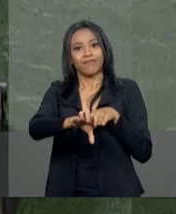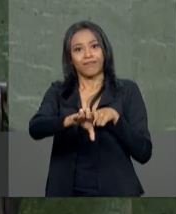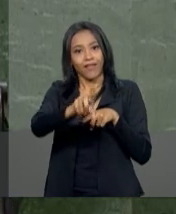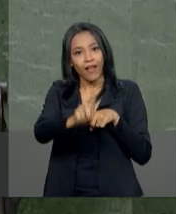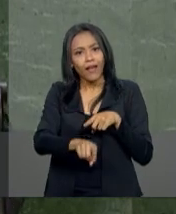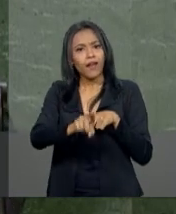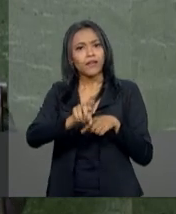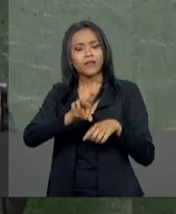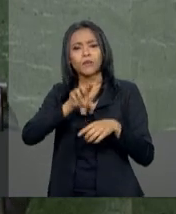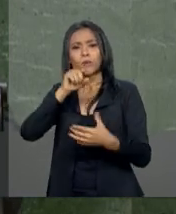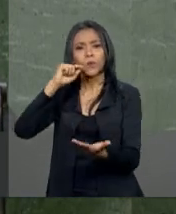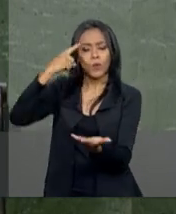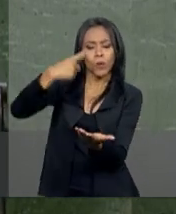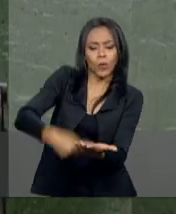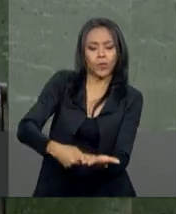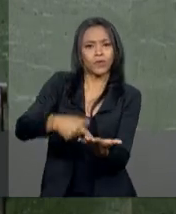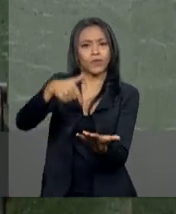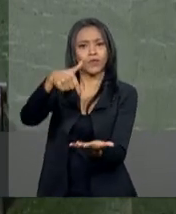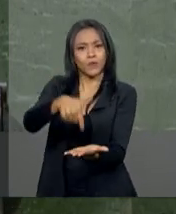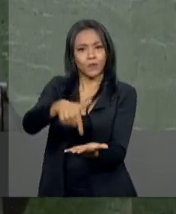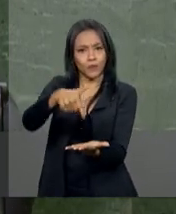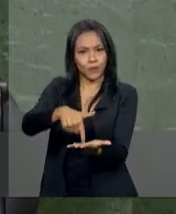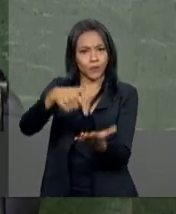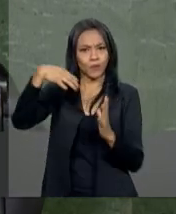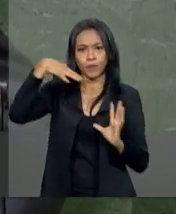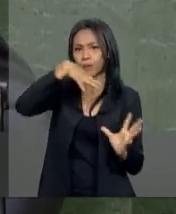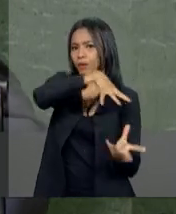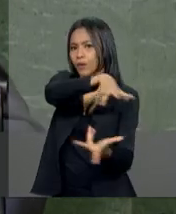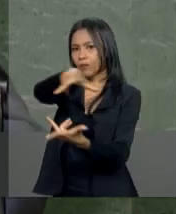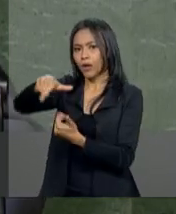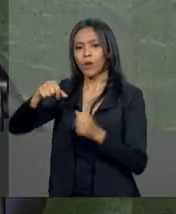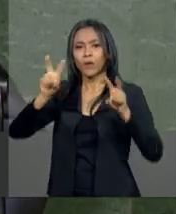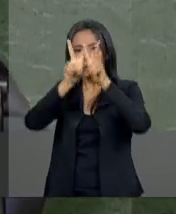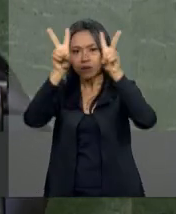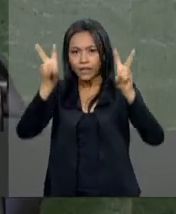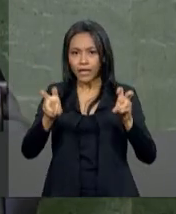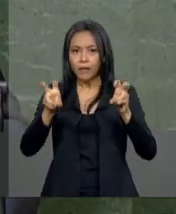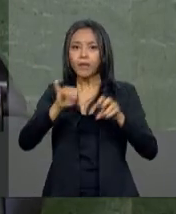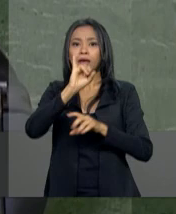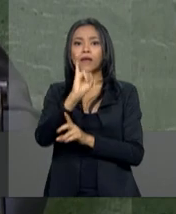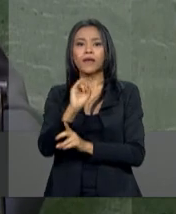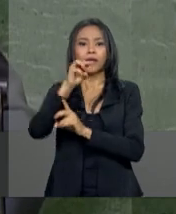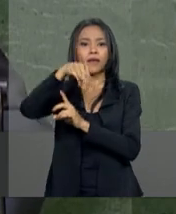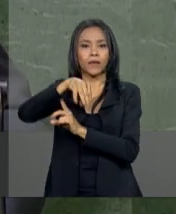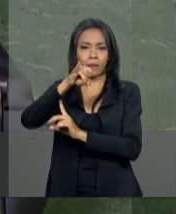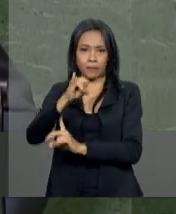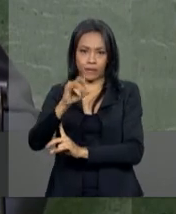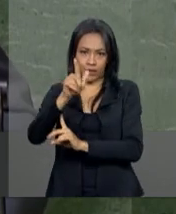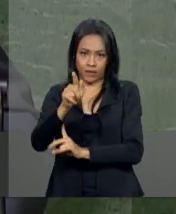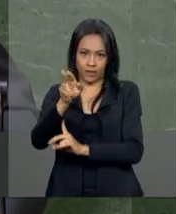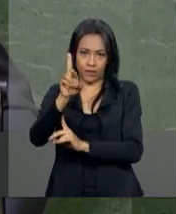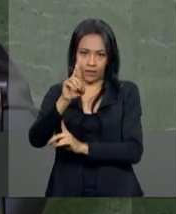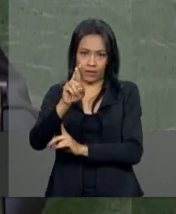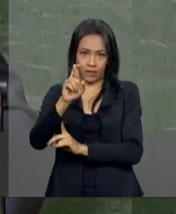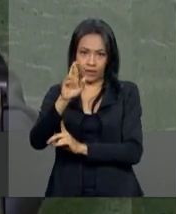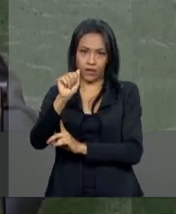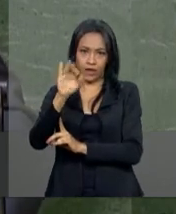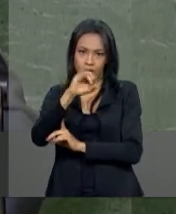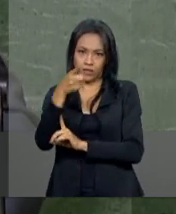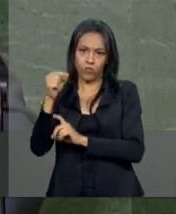pacto global sobre migração cujas negociações acabamos de concluir